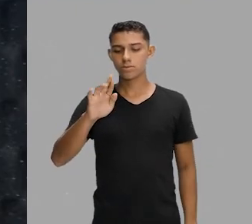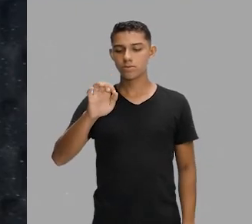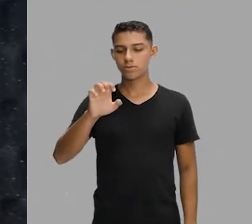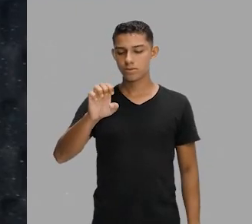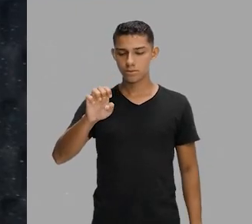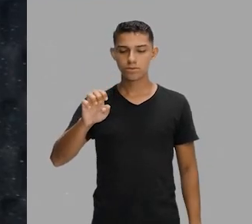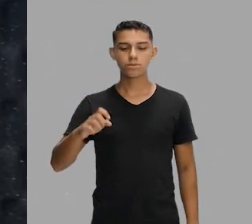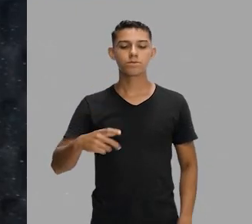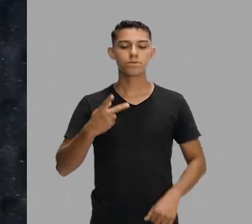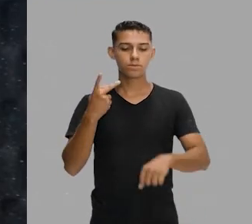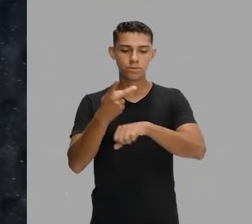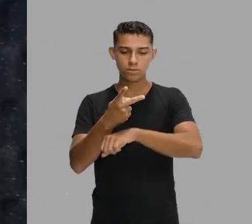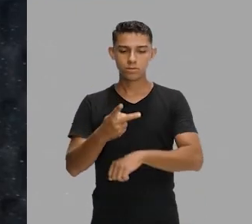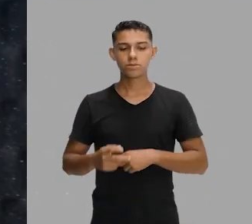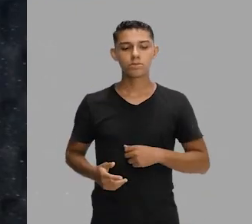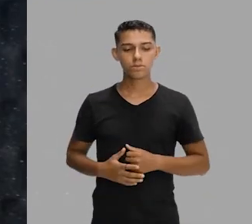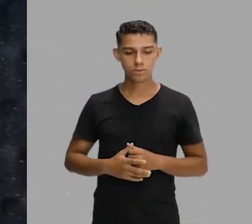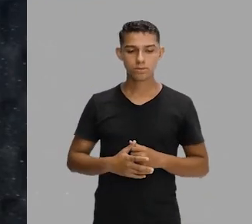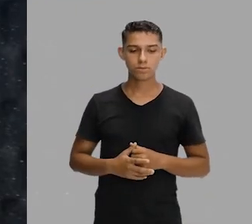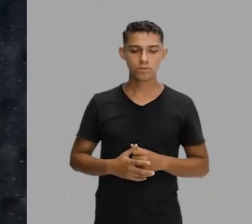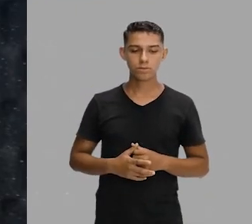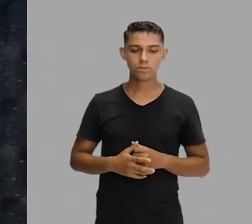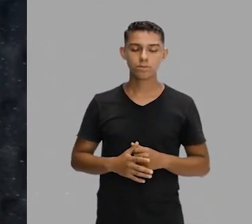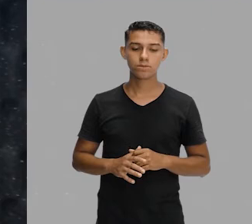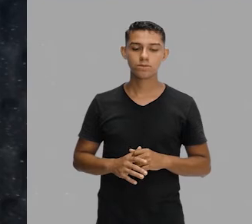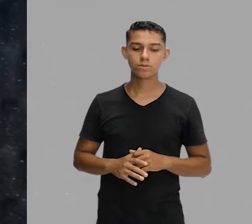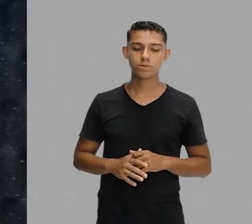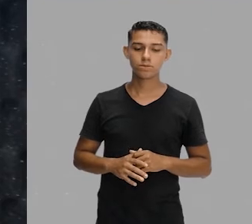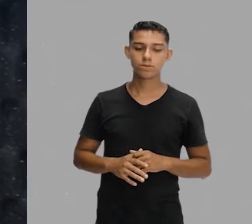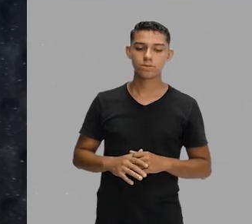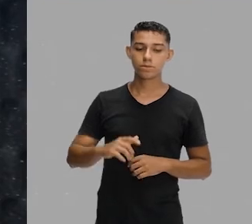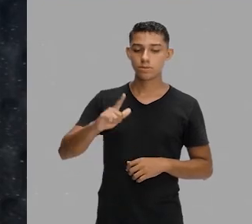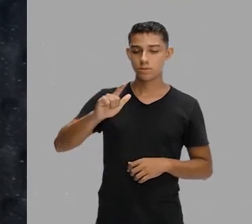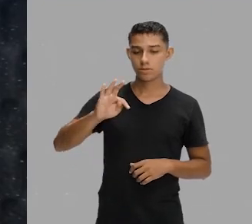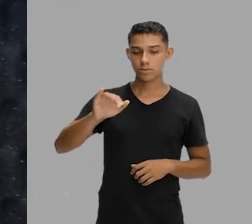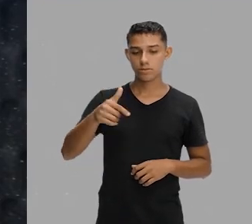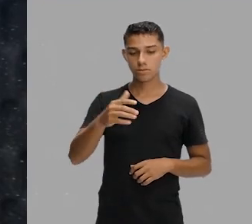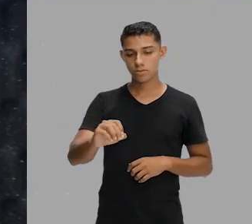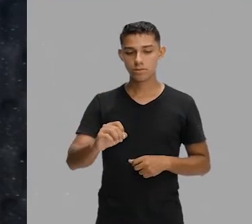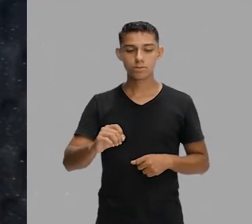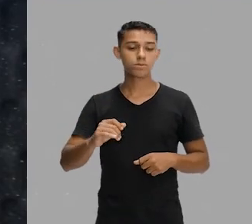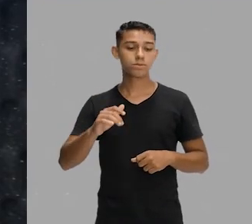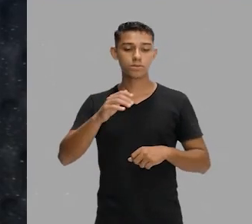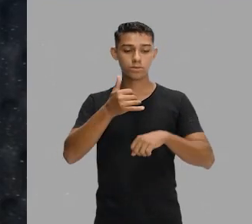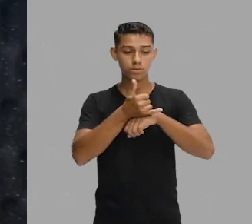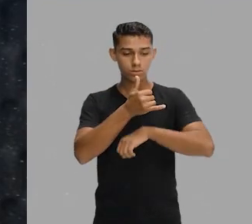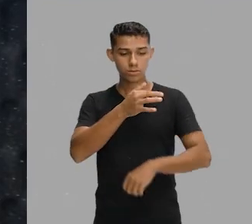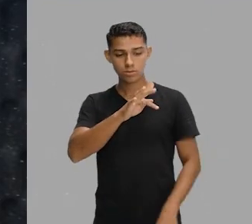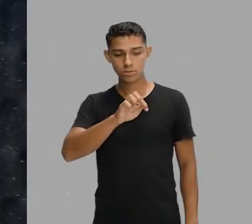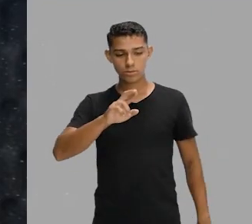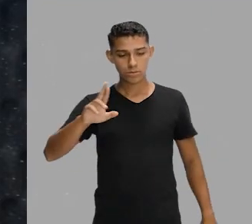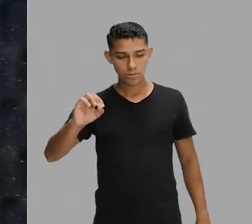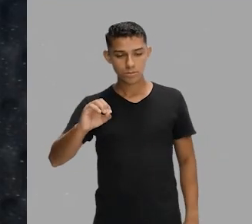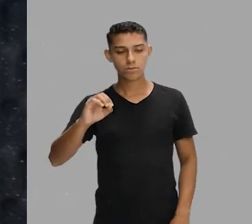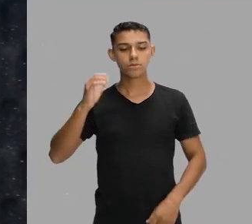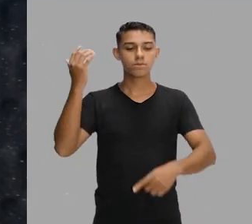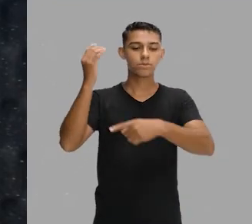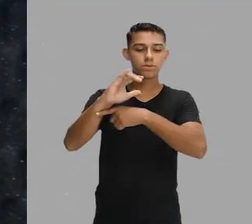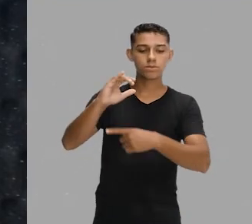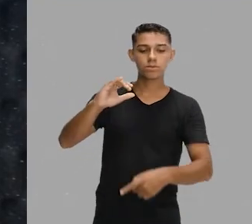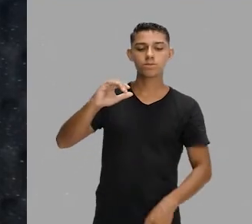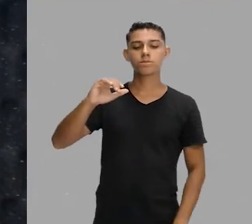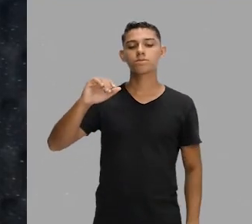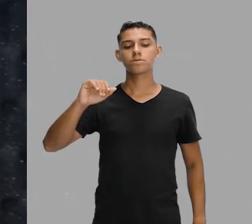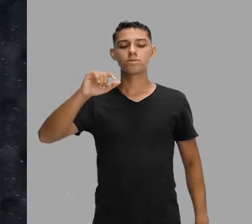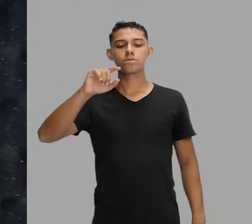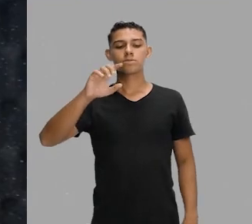é o B, cobre mais estânio. O latão é o ferro, o carbono é o cobre e o